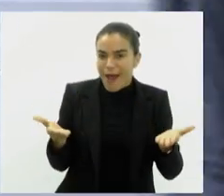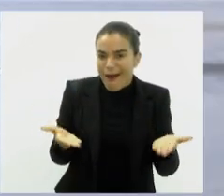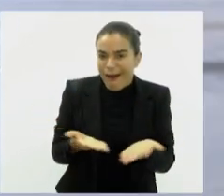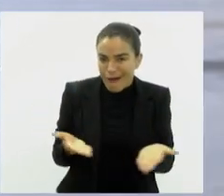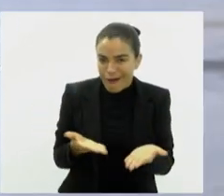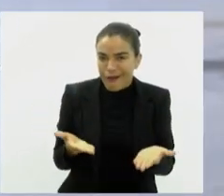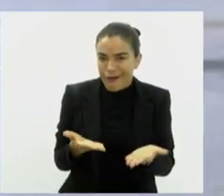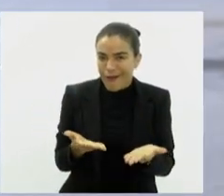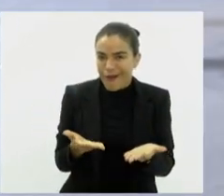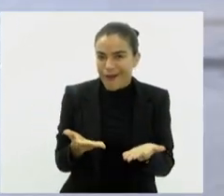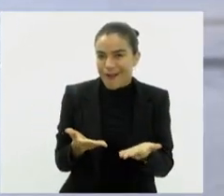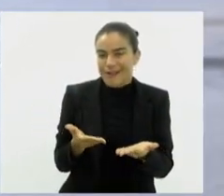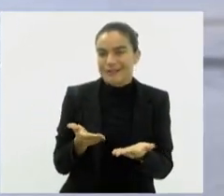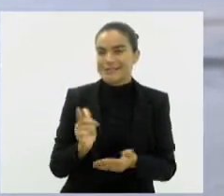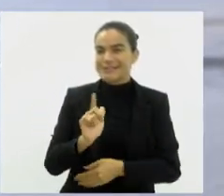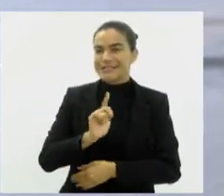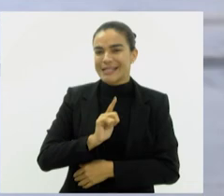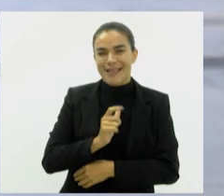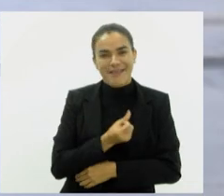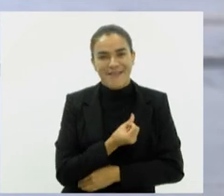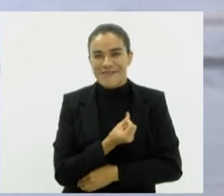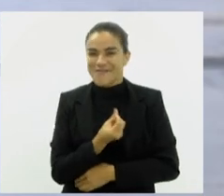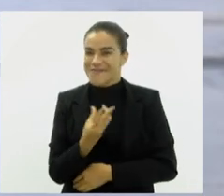Atualmente, a gente tem